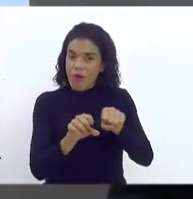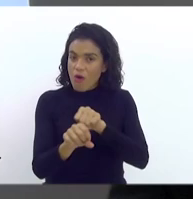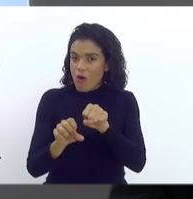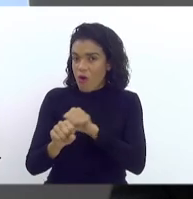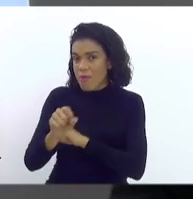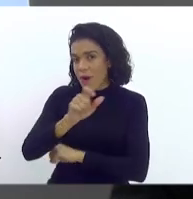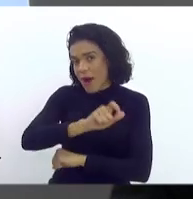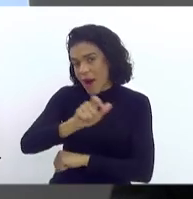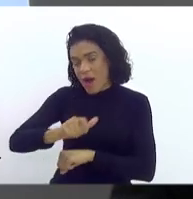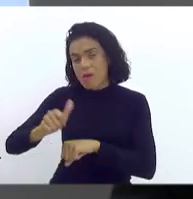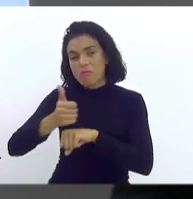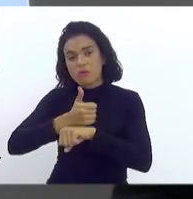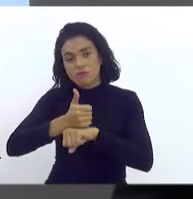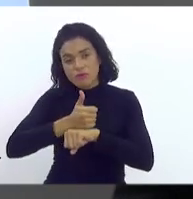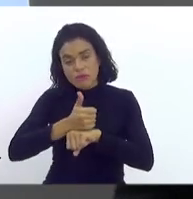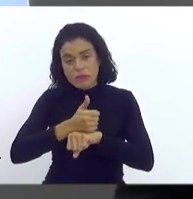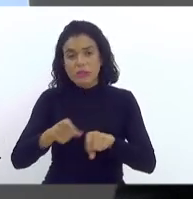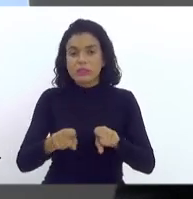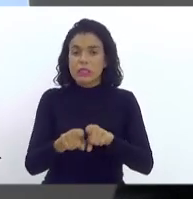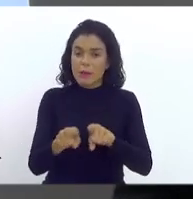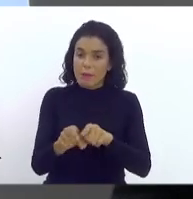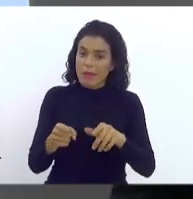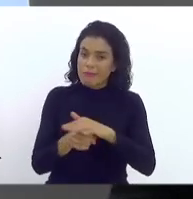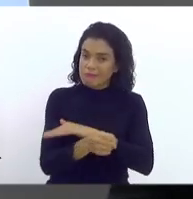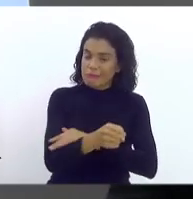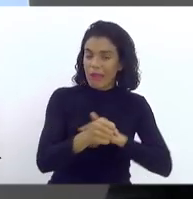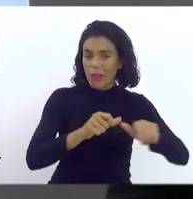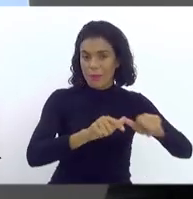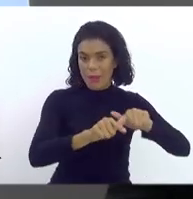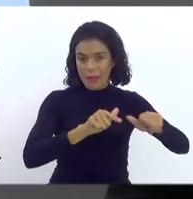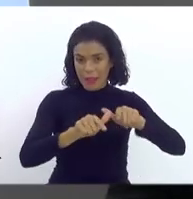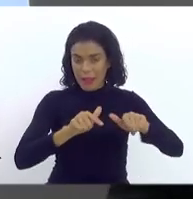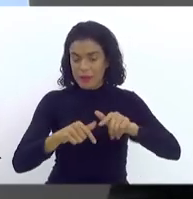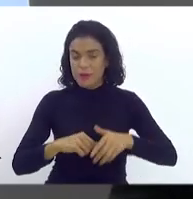de profissionais e que possam estar colocados no mercado.